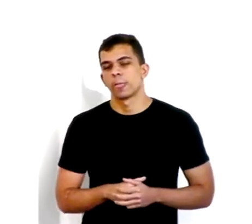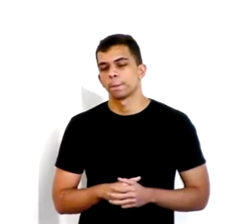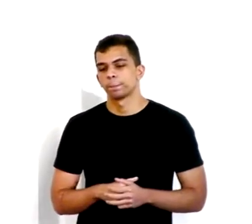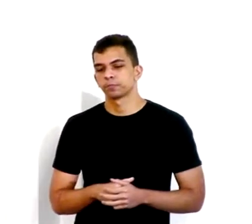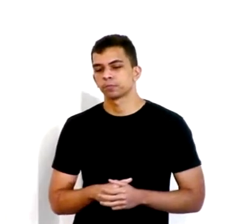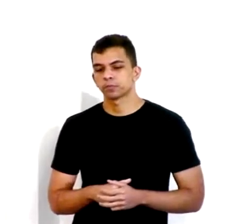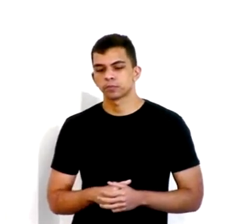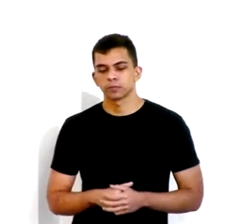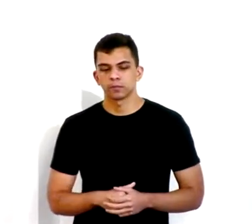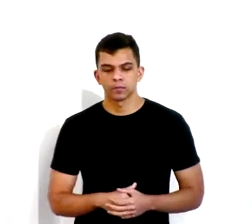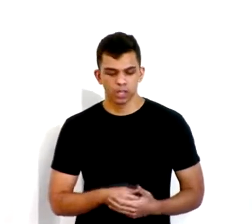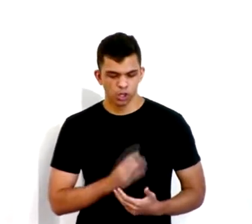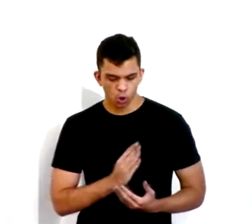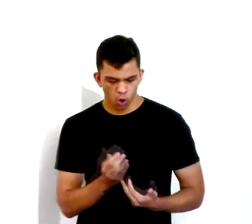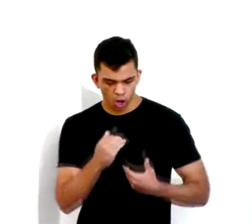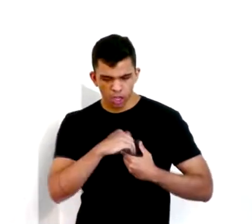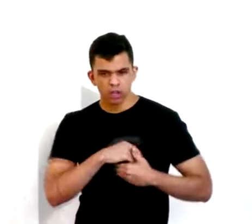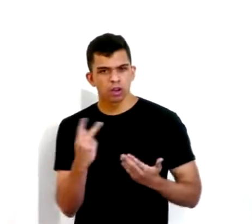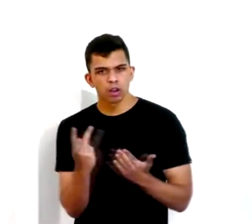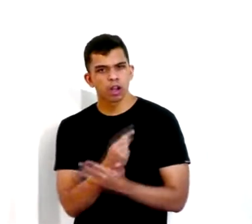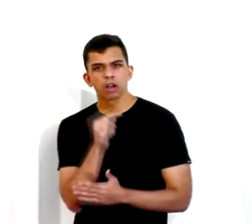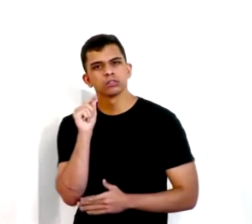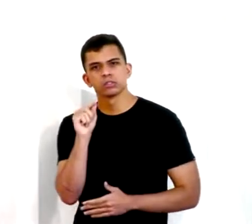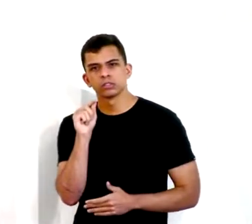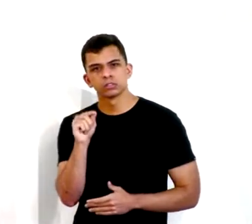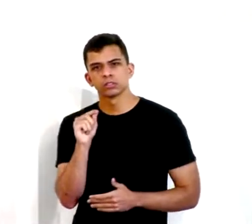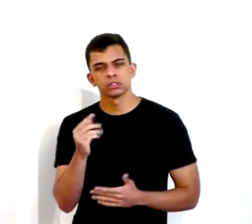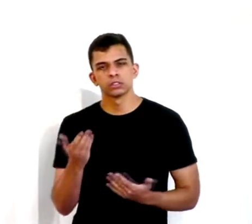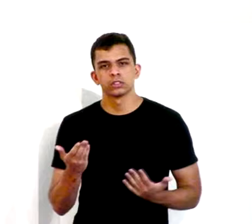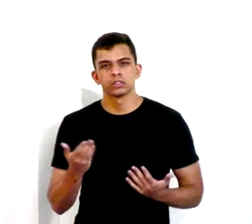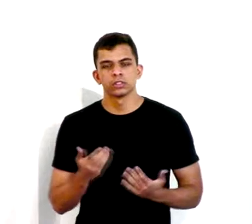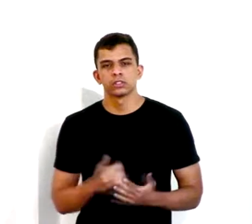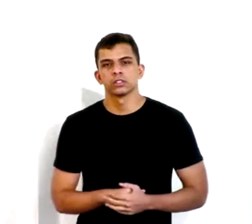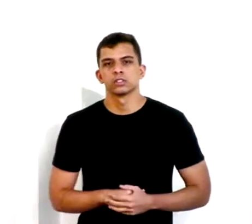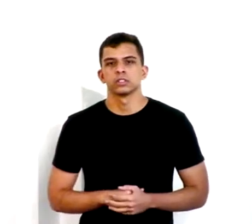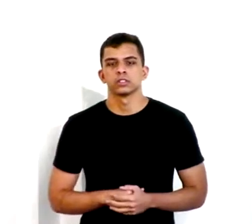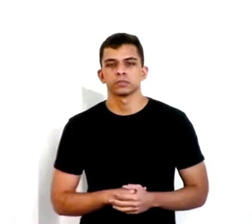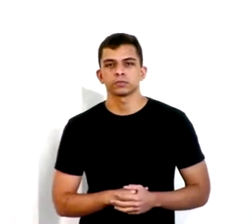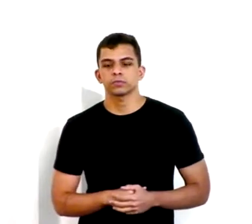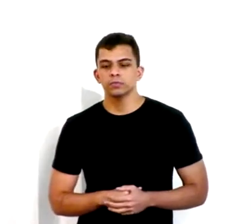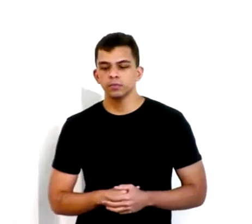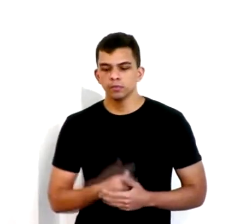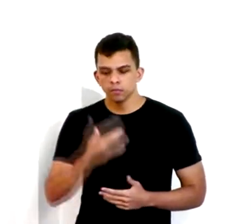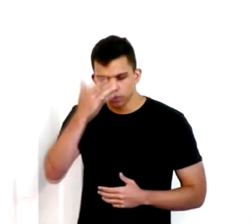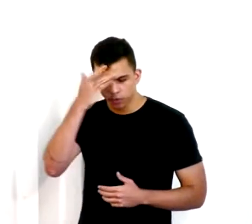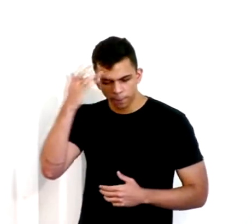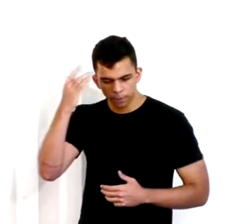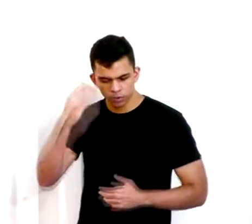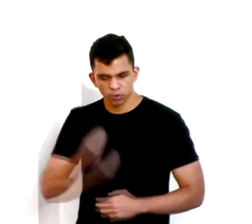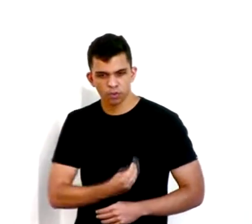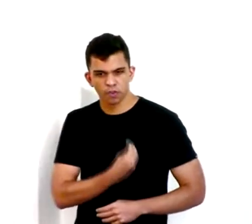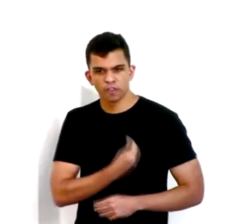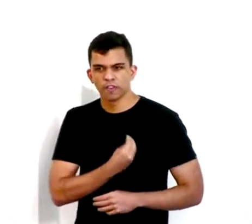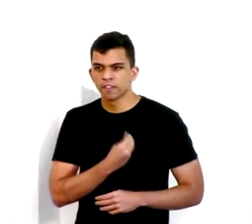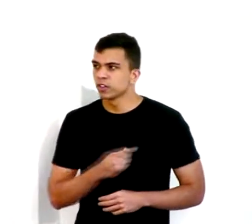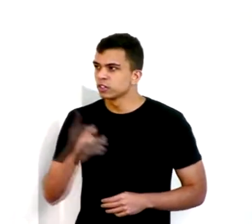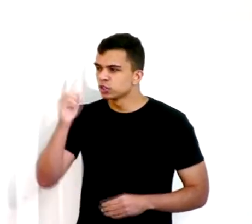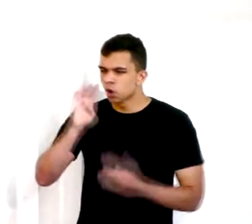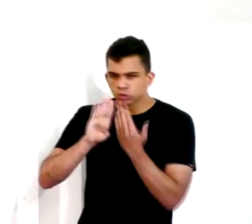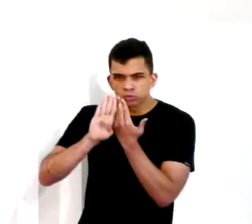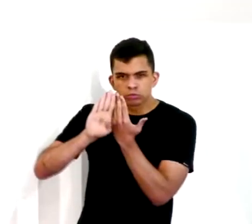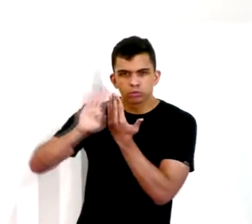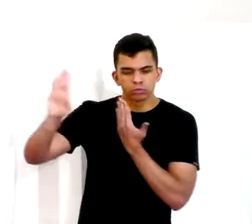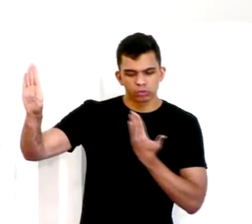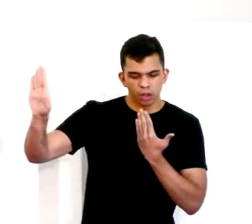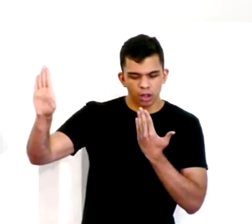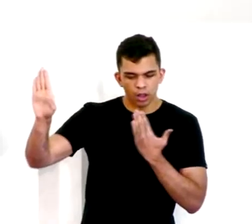acontecer no coração do homem, que faz este tentar viver a sua vida à parte de Deus,